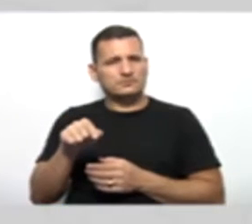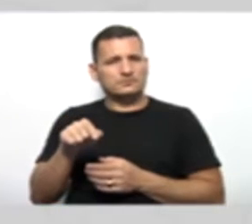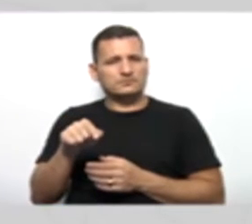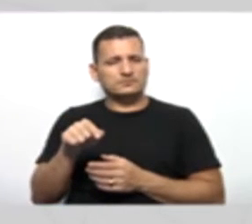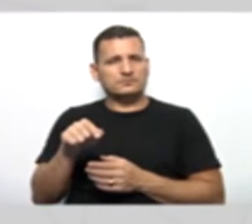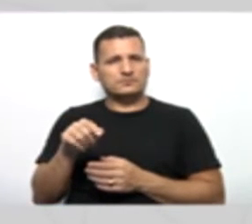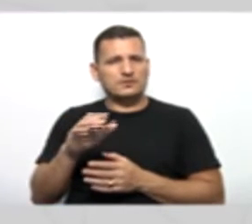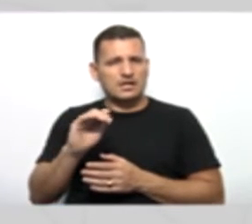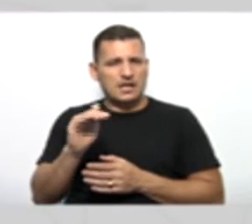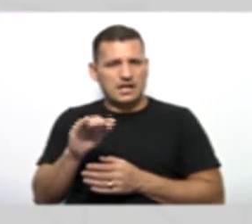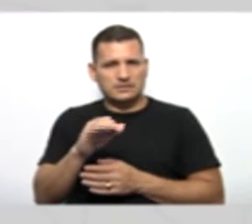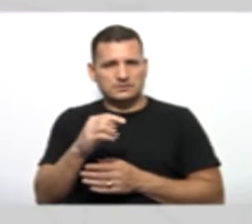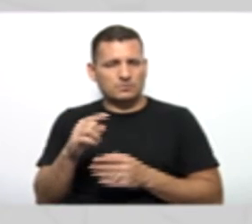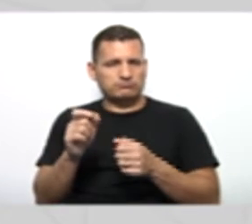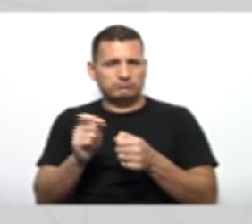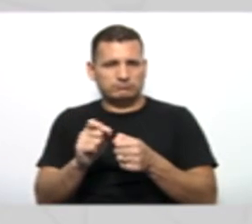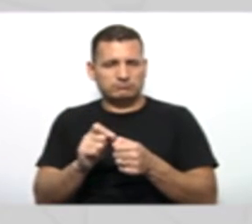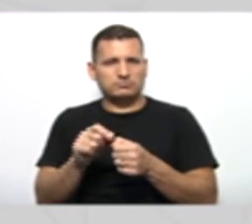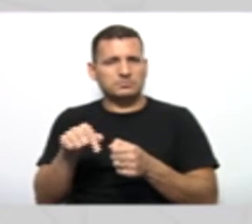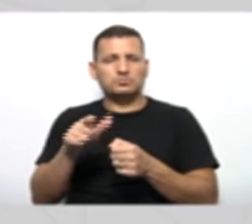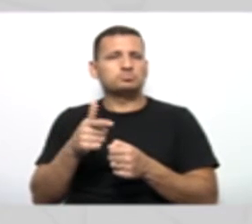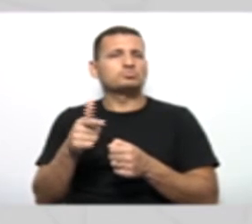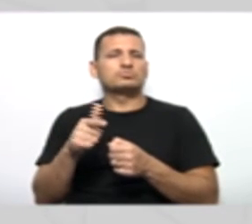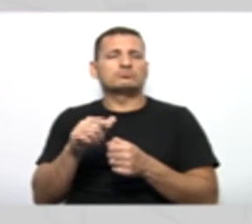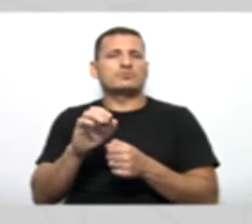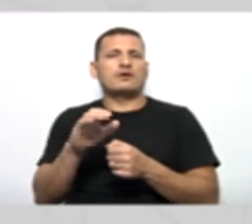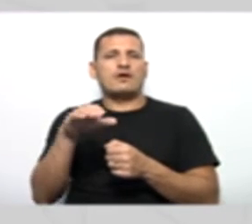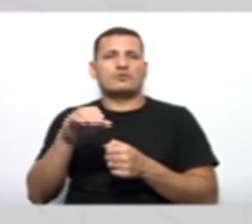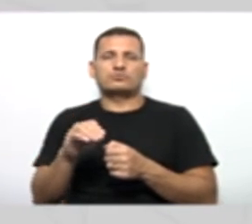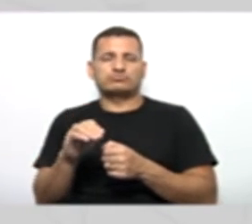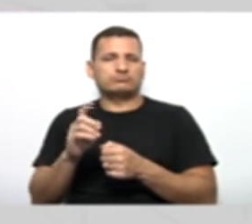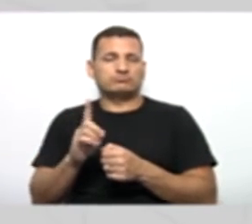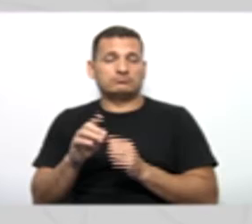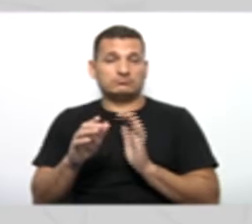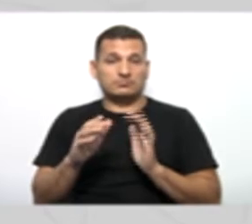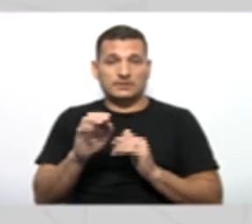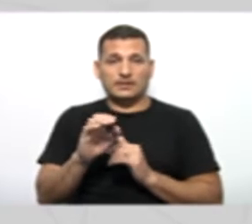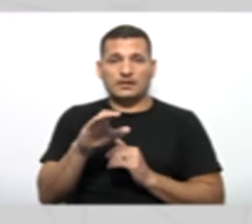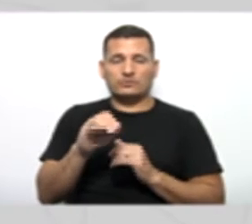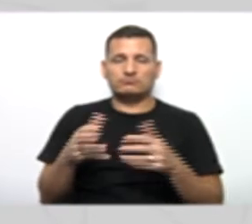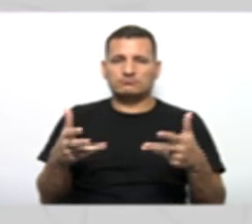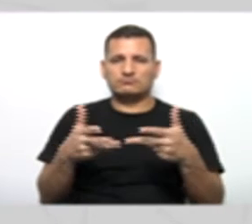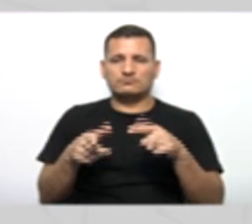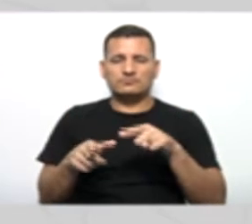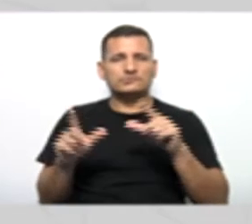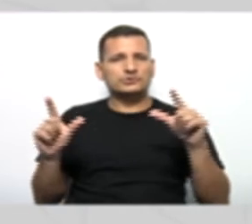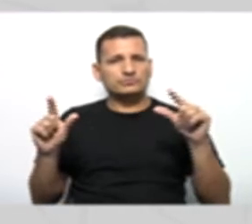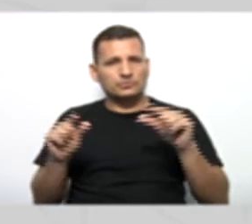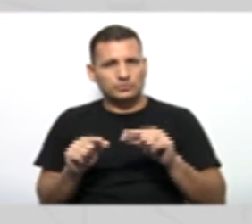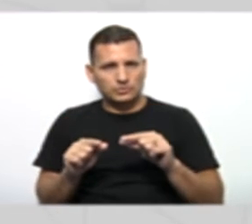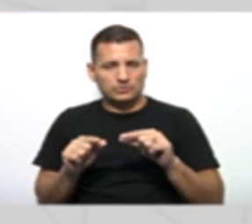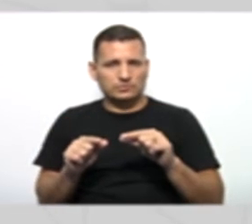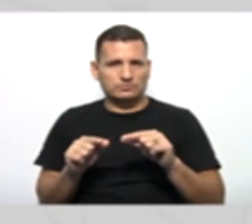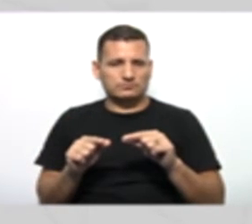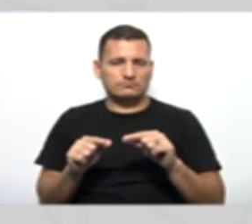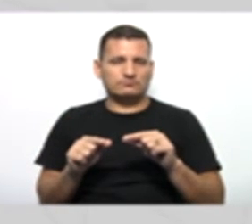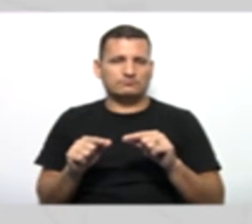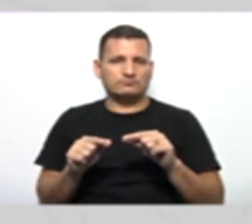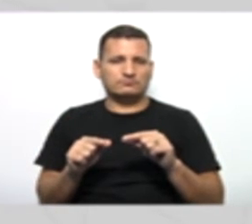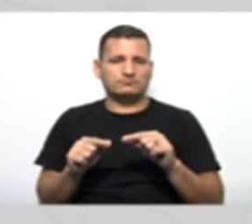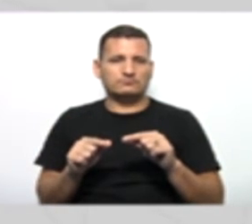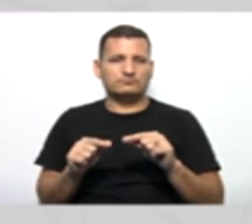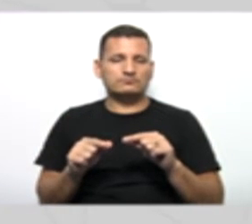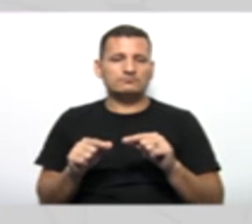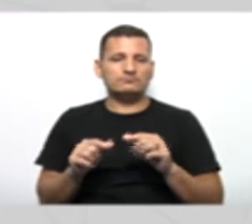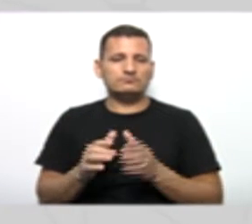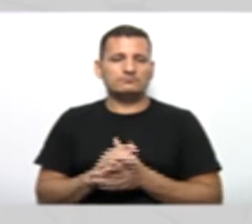amparada pela ecoeficiência. Ou seja, a ecoeficiência procura reduzir a quantidade de poluentes e não